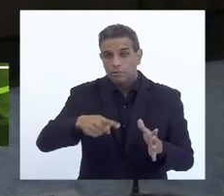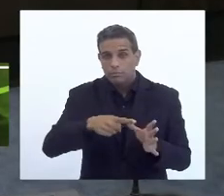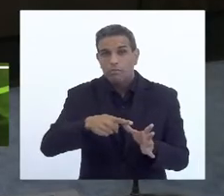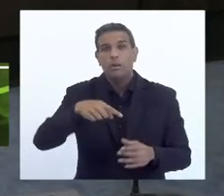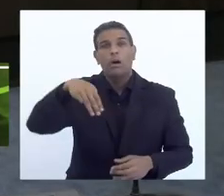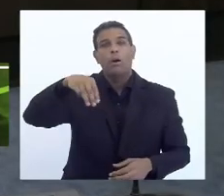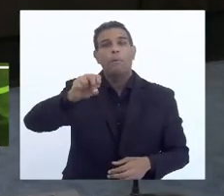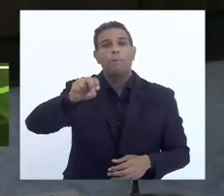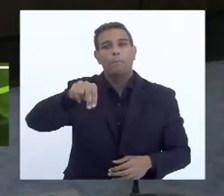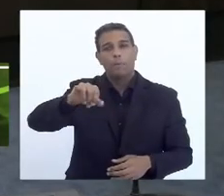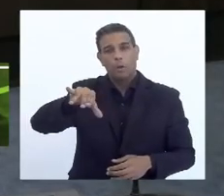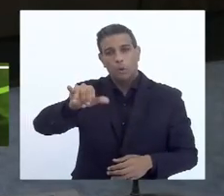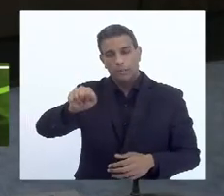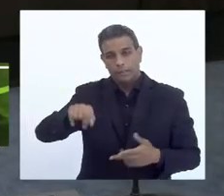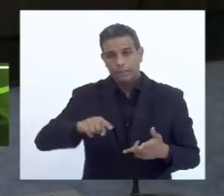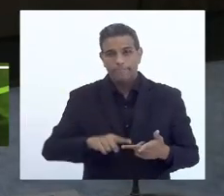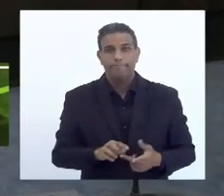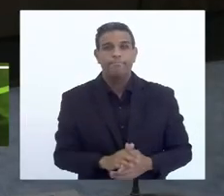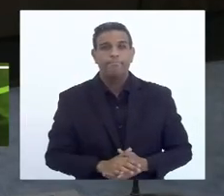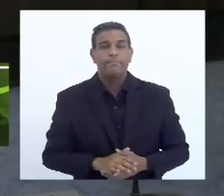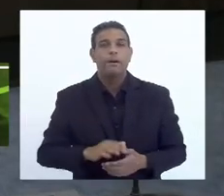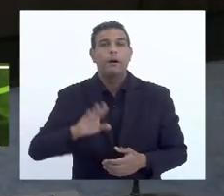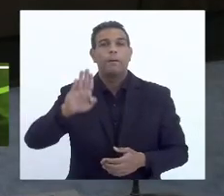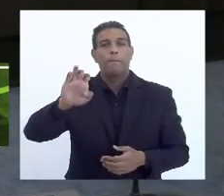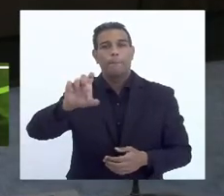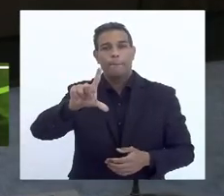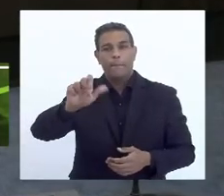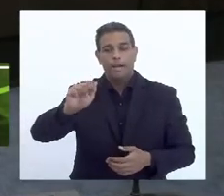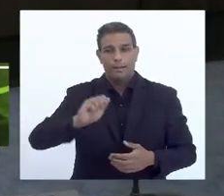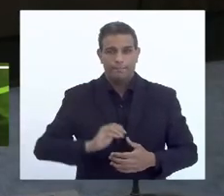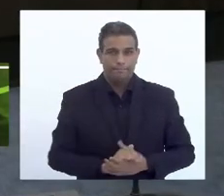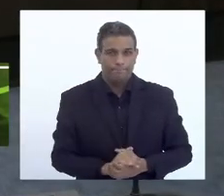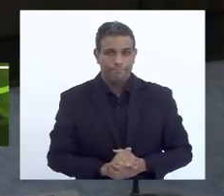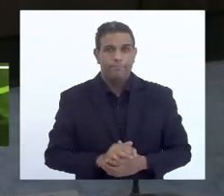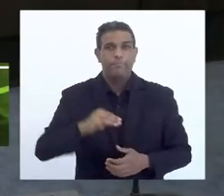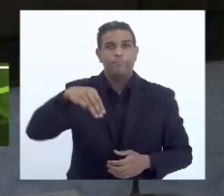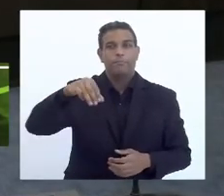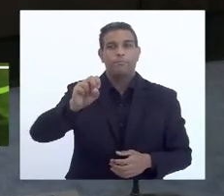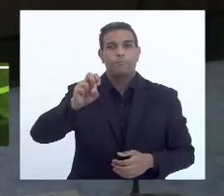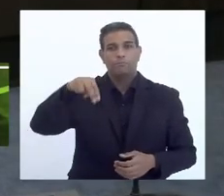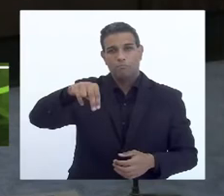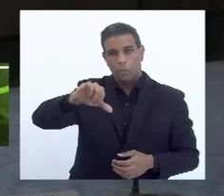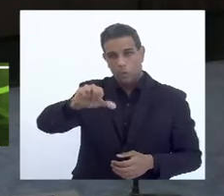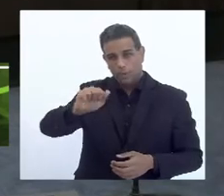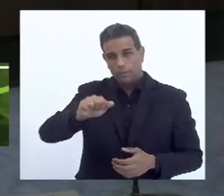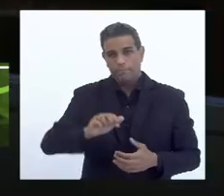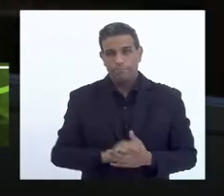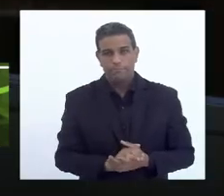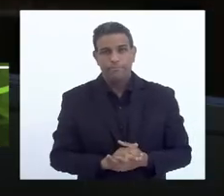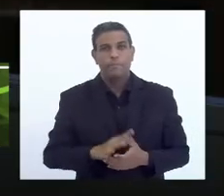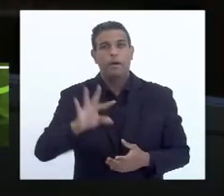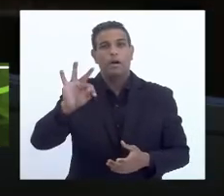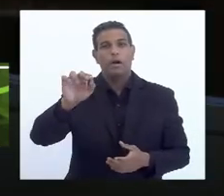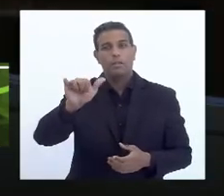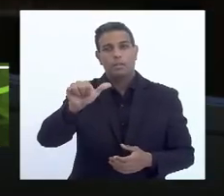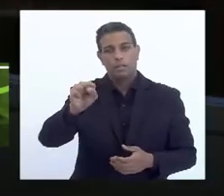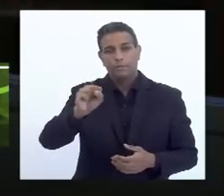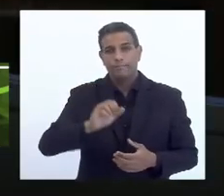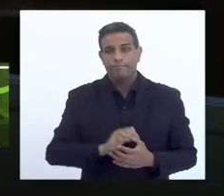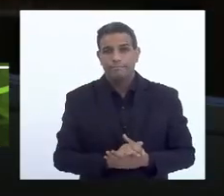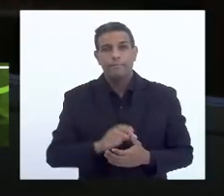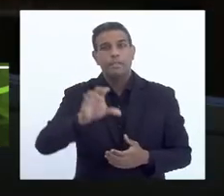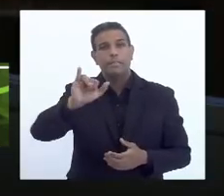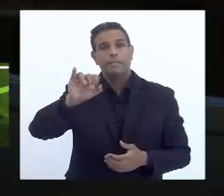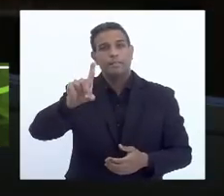Francisco, Maninor Brito, Bela Gonçalves, Mônica Benício, Thaís Ferreira,